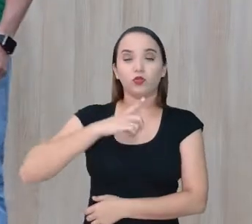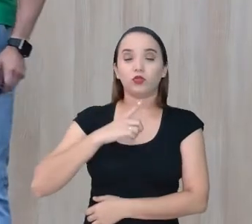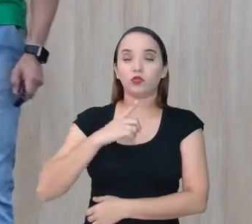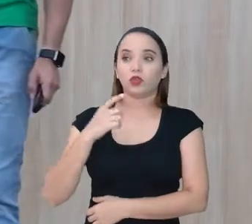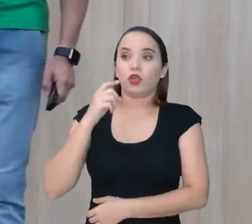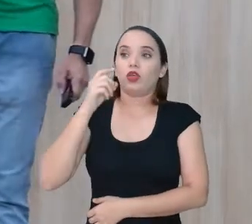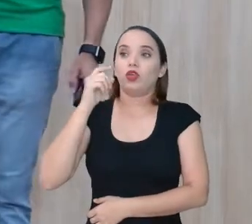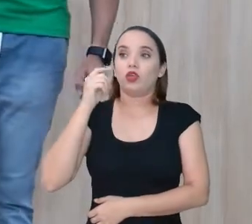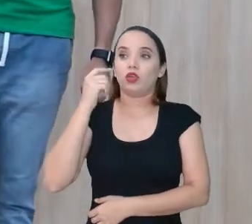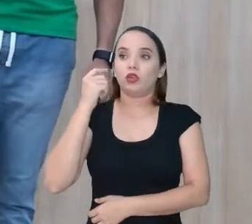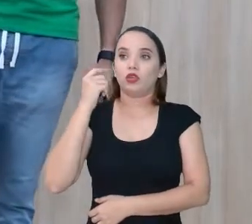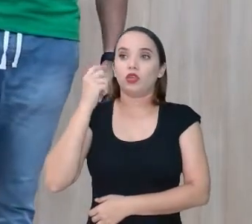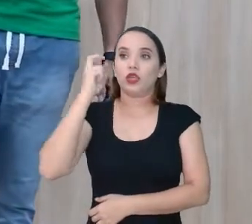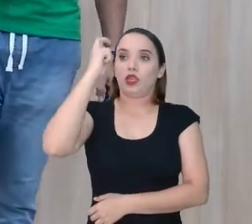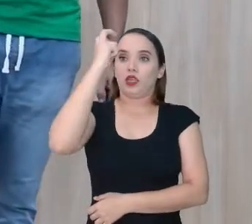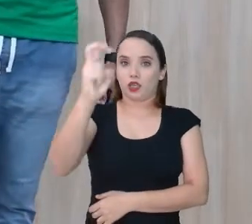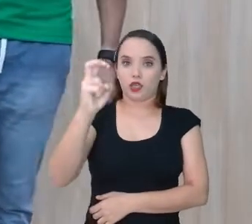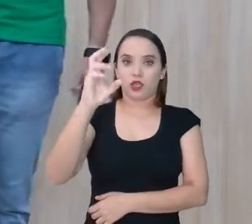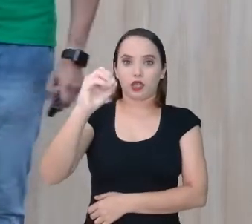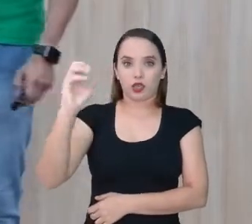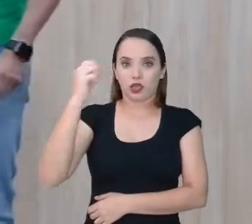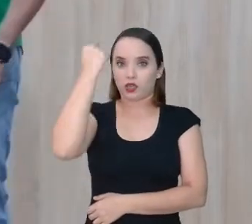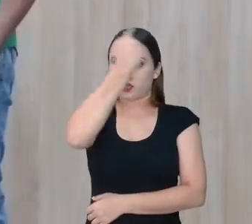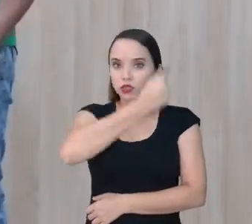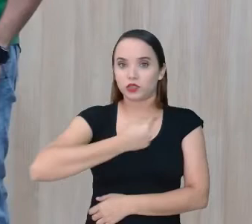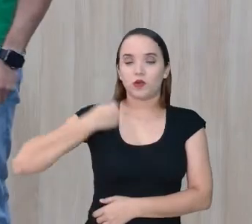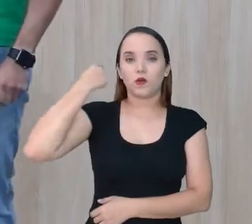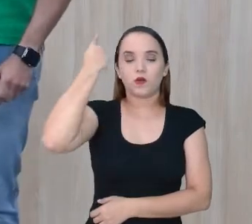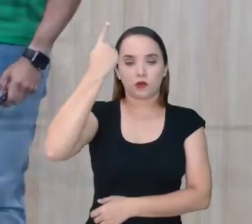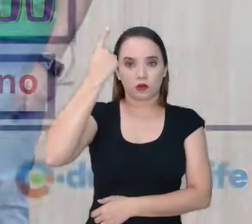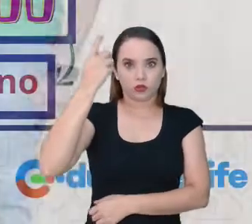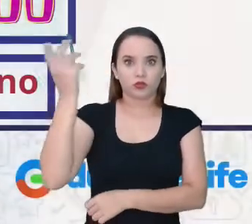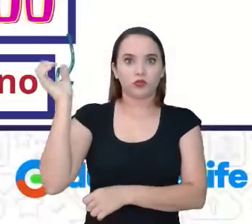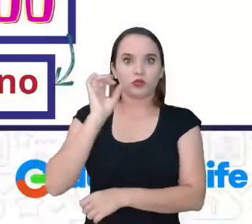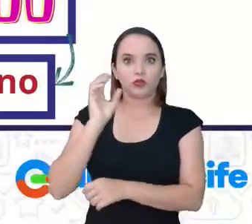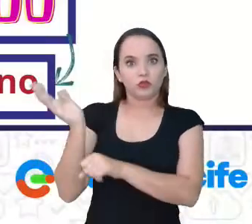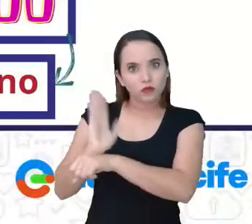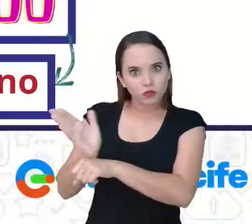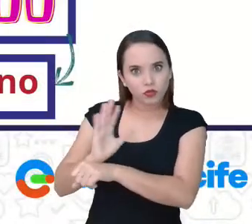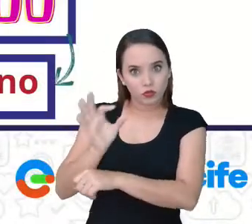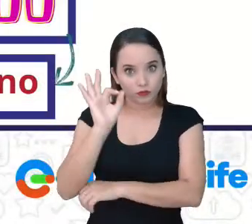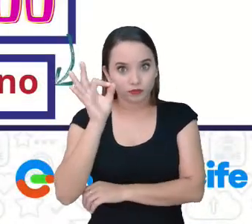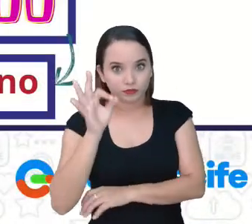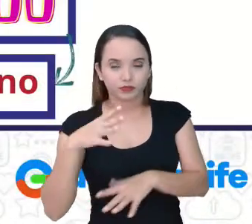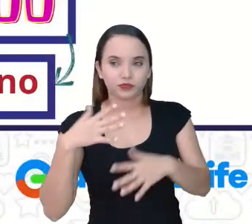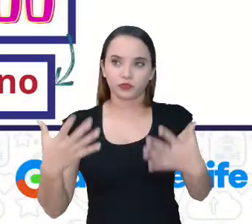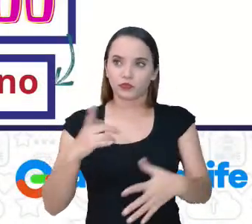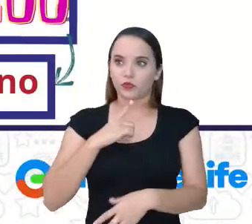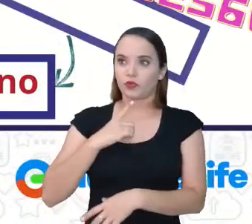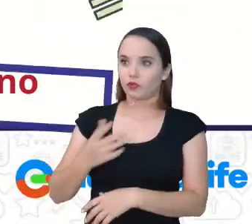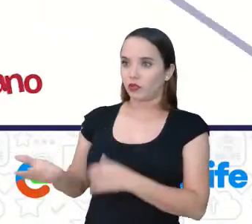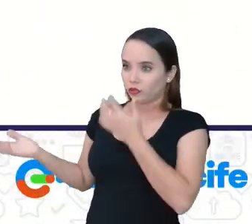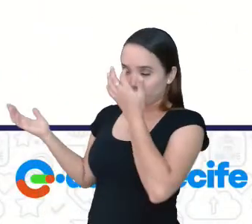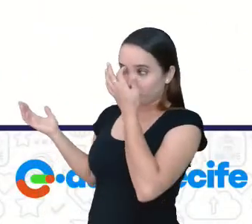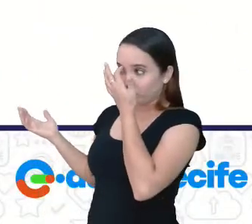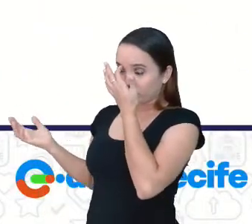postados o quê? 500 horas de vídeo, certo? Então eu tenho aí, como eu falei,